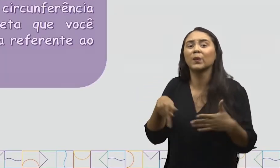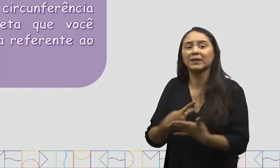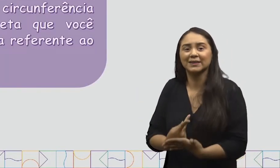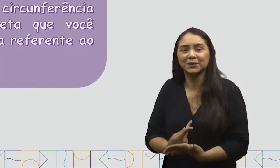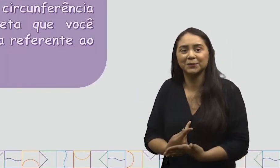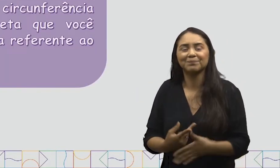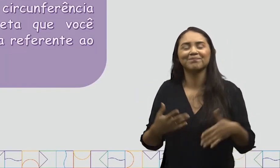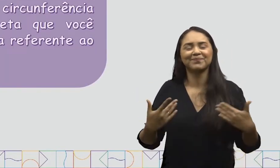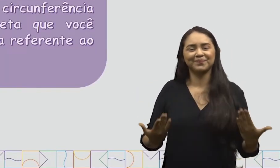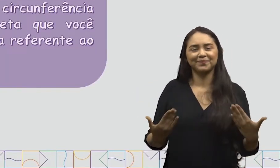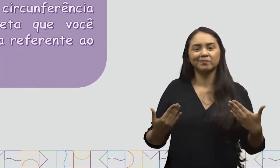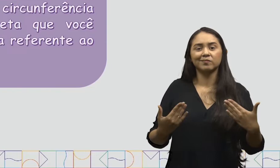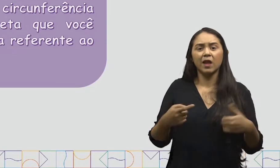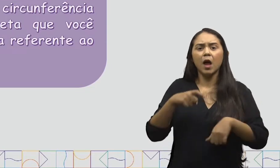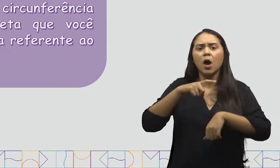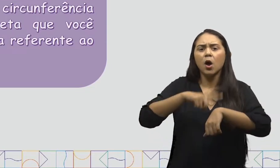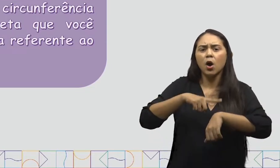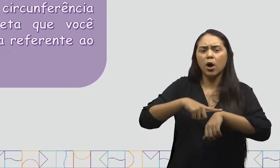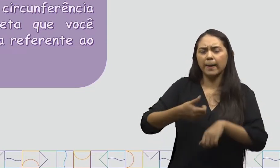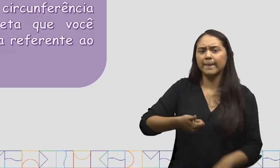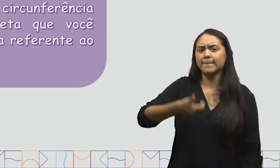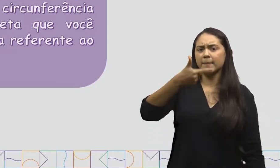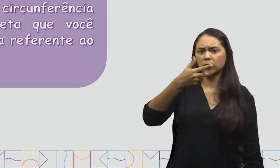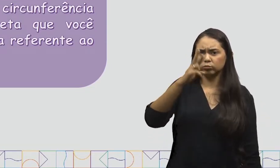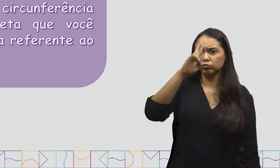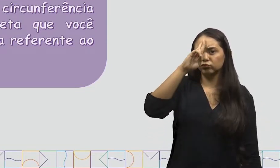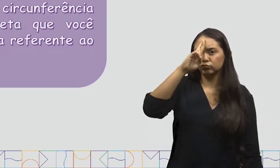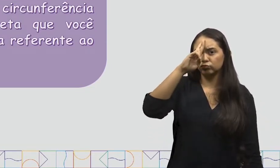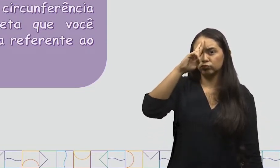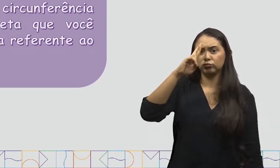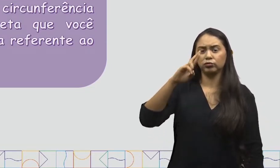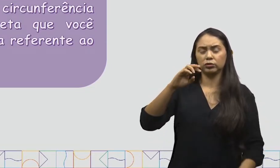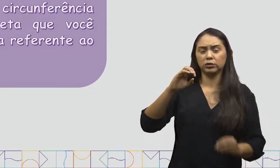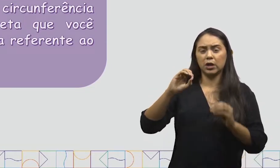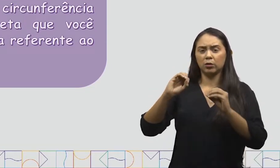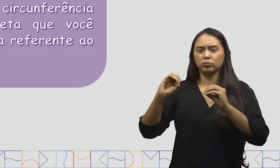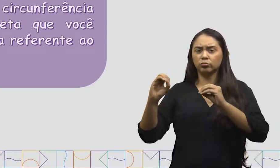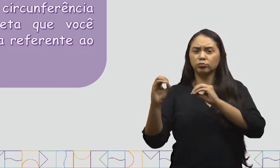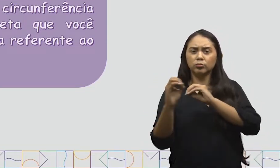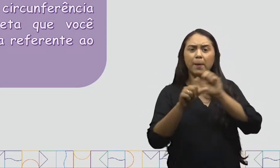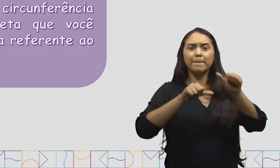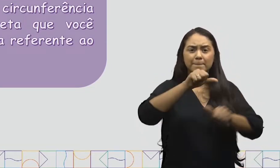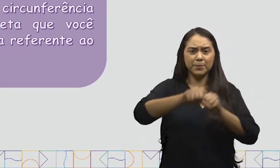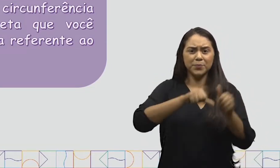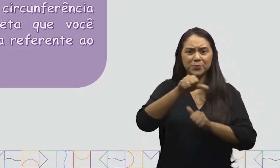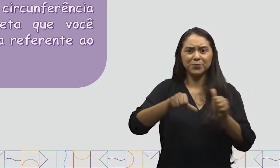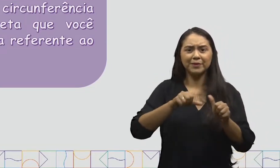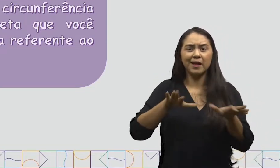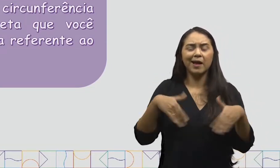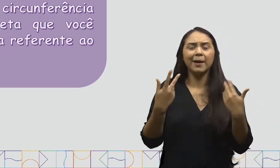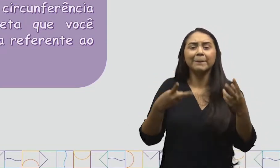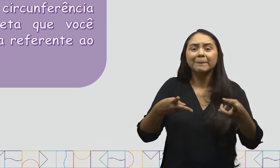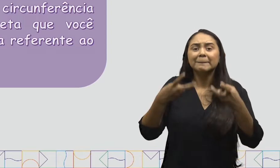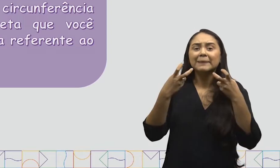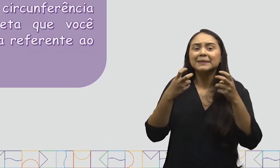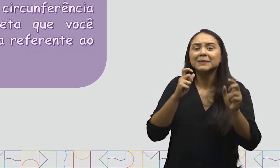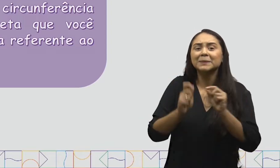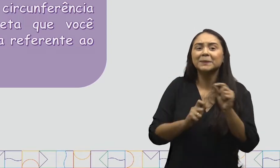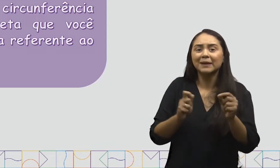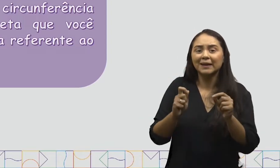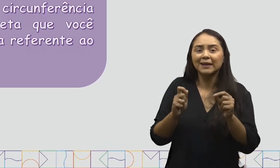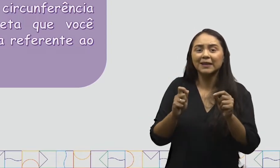mesmo! A partir do meio-dia, quando o sol começa a ir para leste, onde se põe, perceba que a